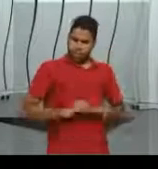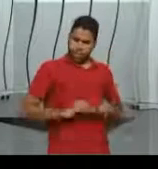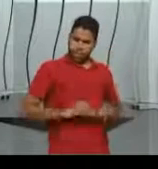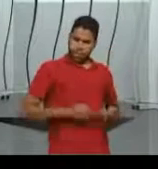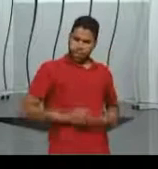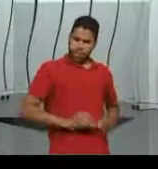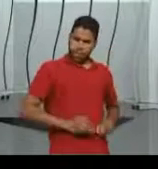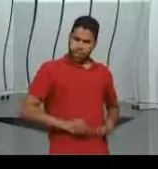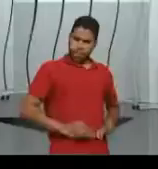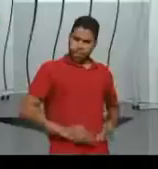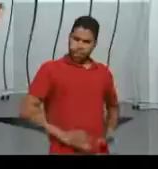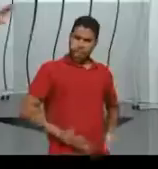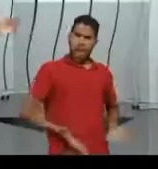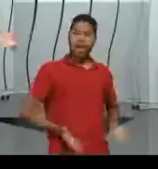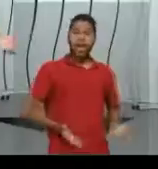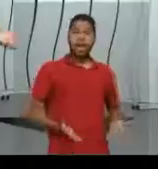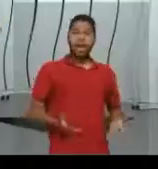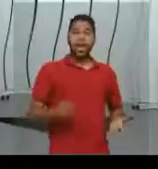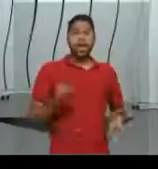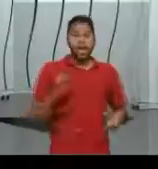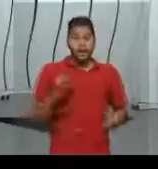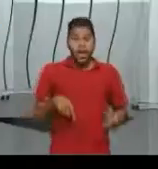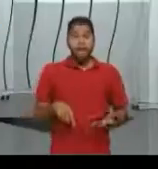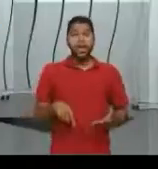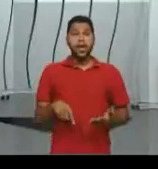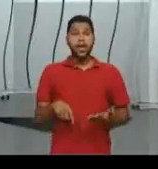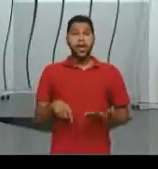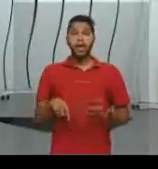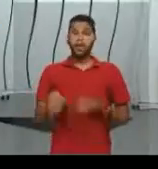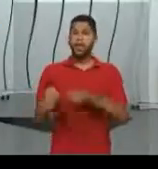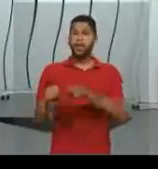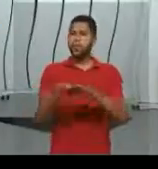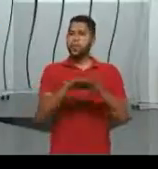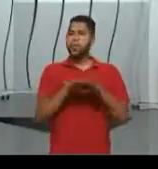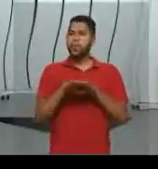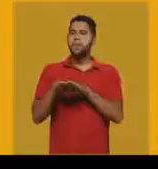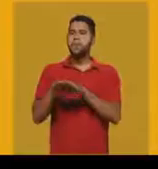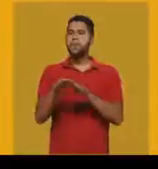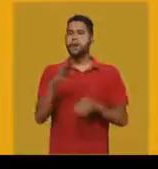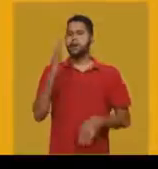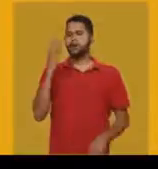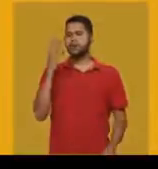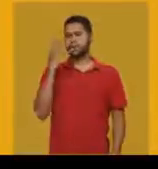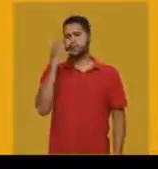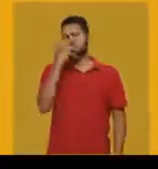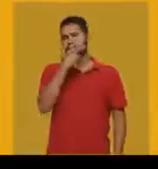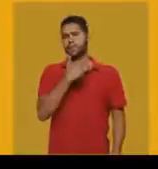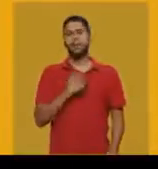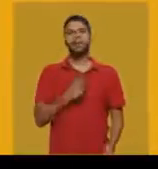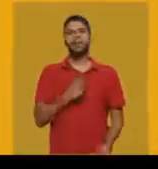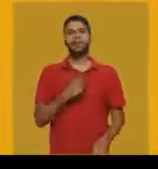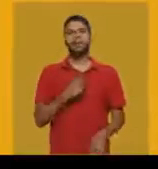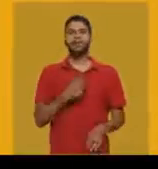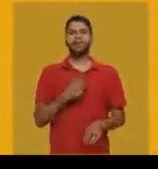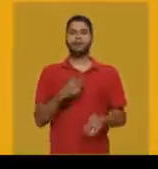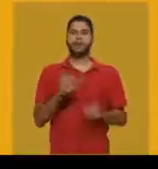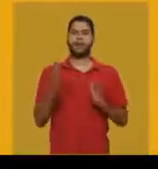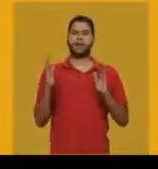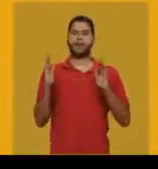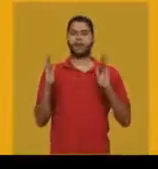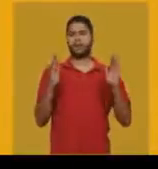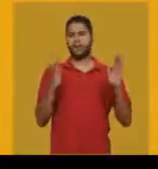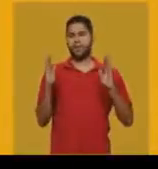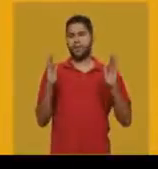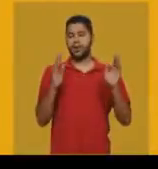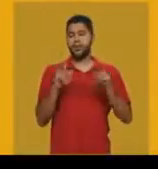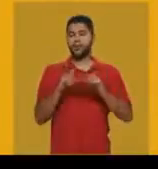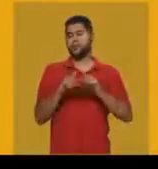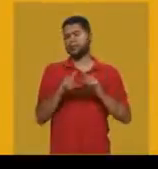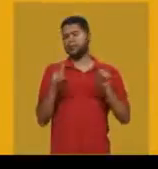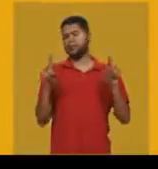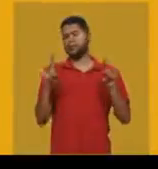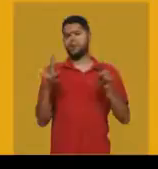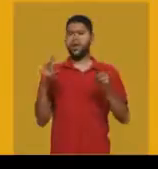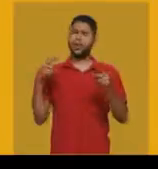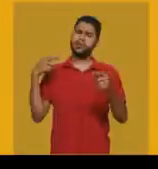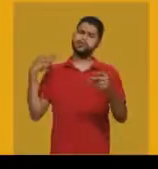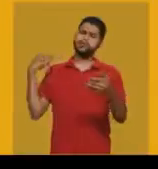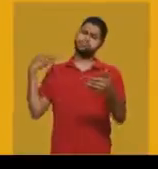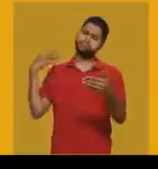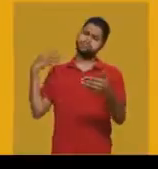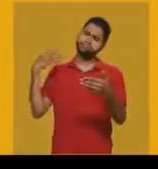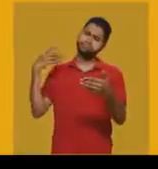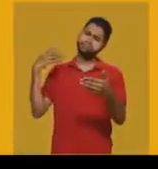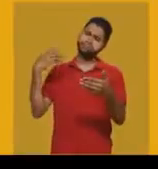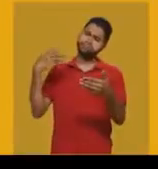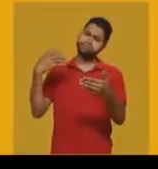tanquinho, né? Isso seria o padrão de beleza para aquele período. Mas, com o passar do